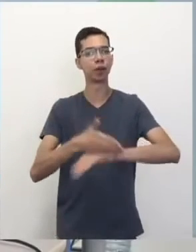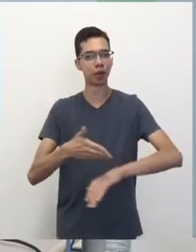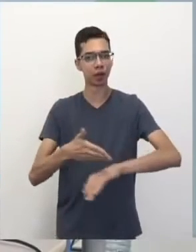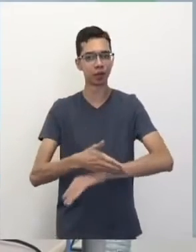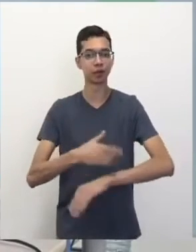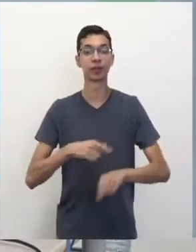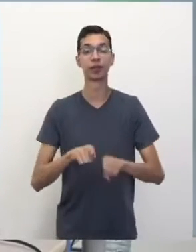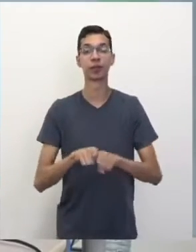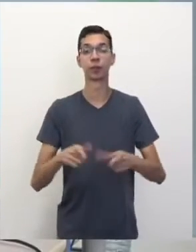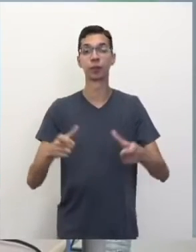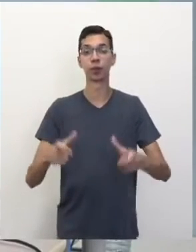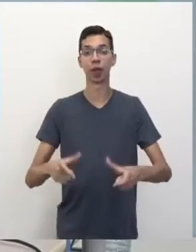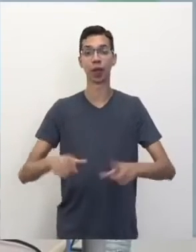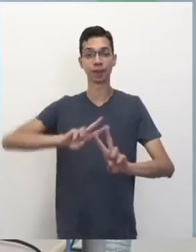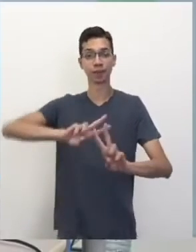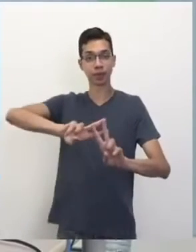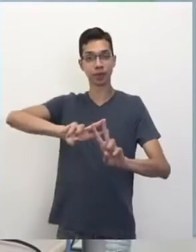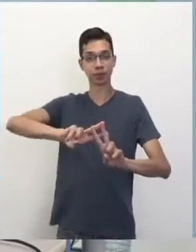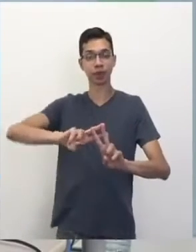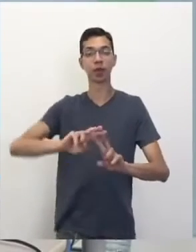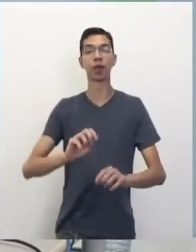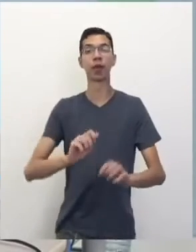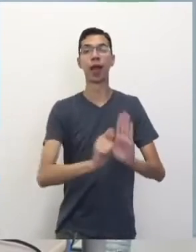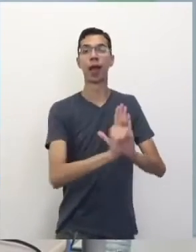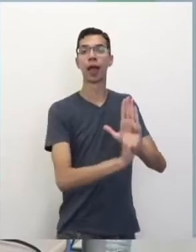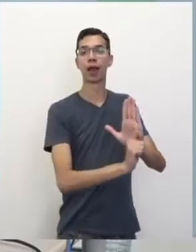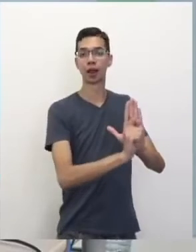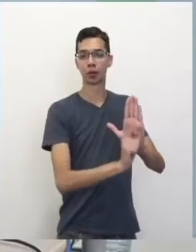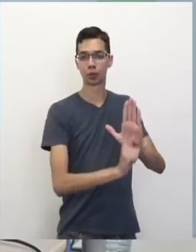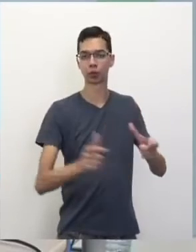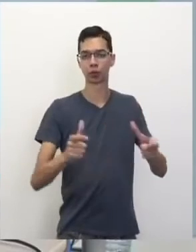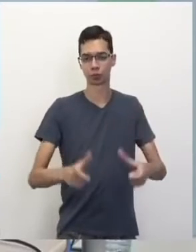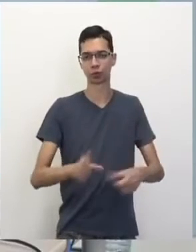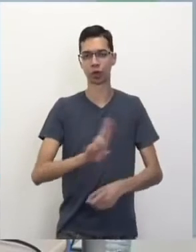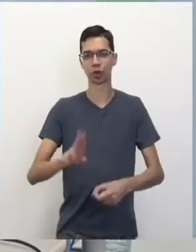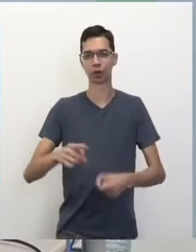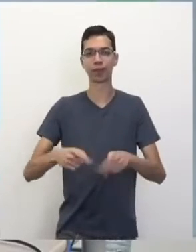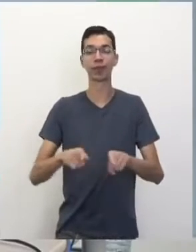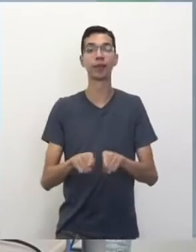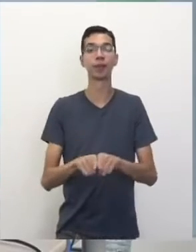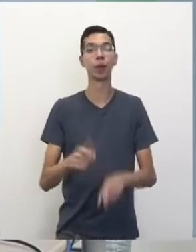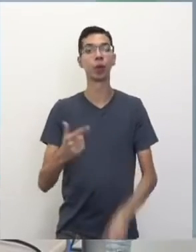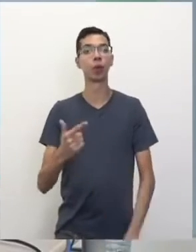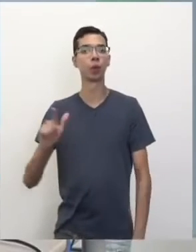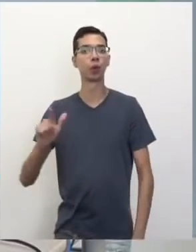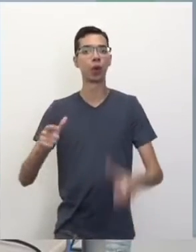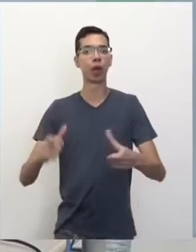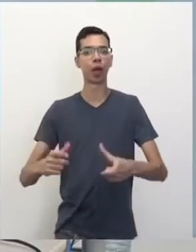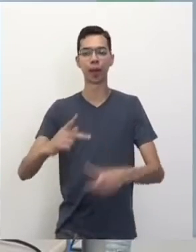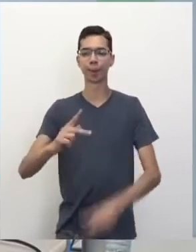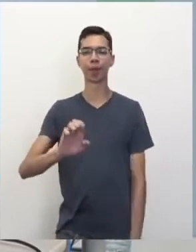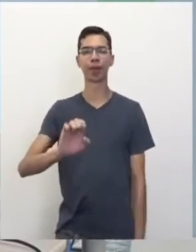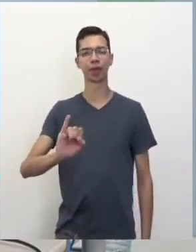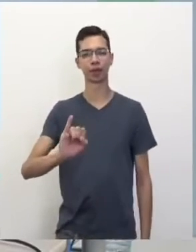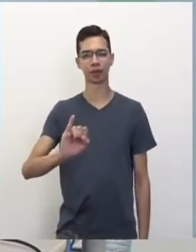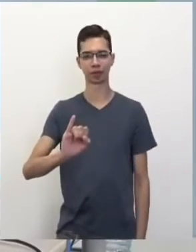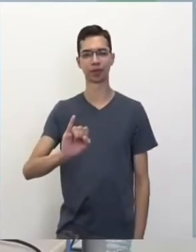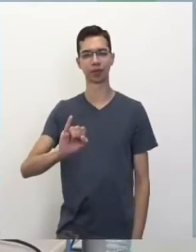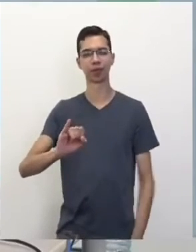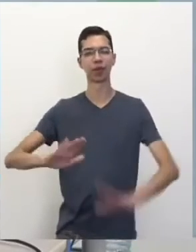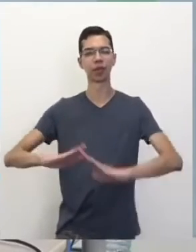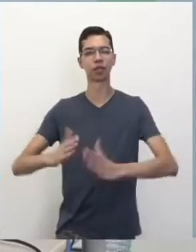Prisional de Araraquara. Temos também os alunos da PEI Gustavo Fernando Kuhlmann, de Botafogo, Bebedouro,